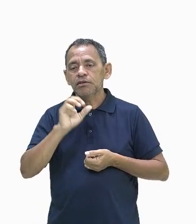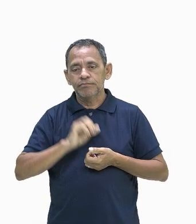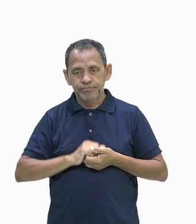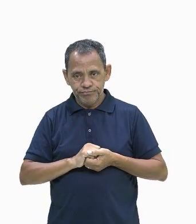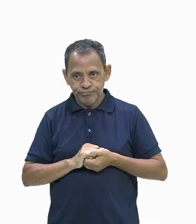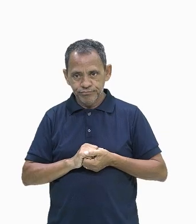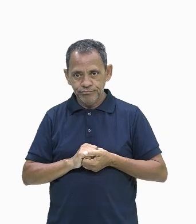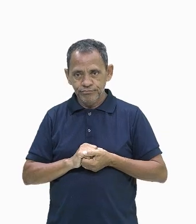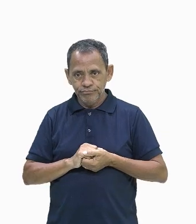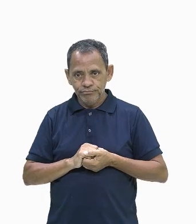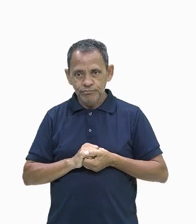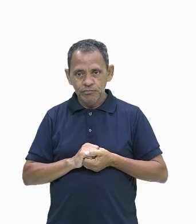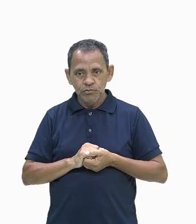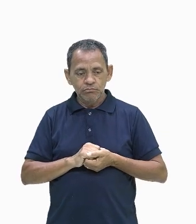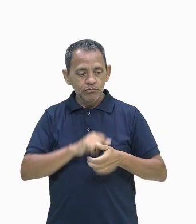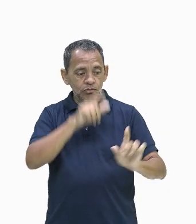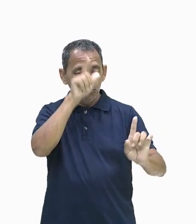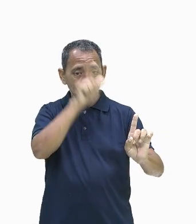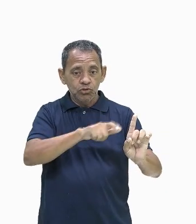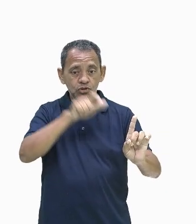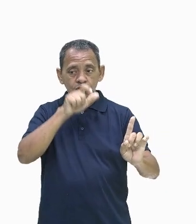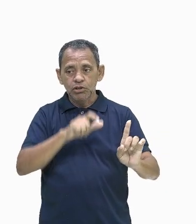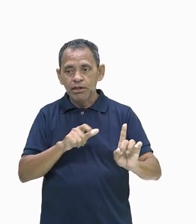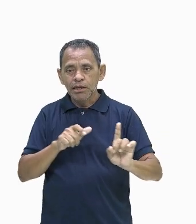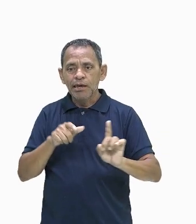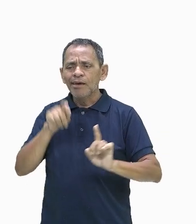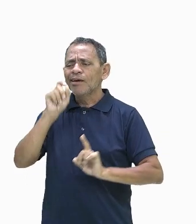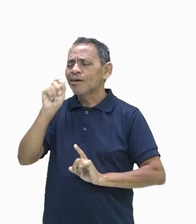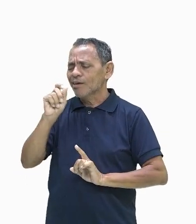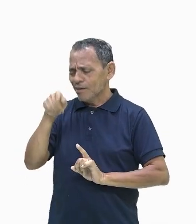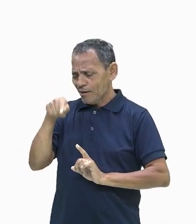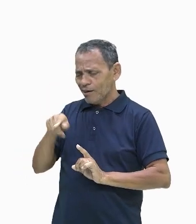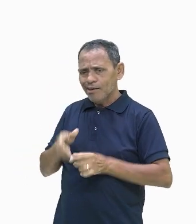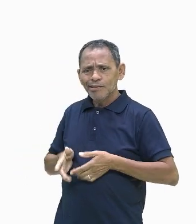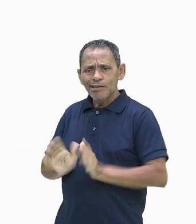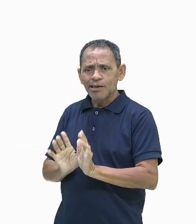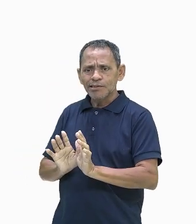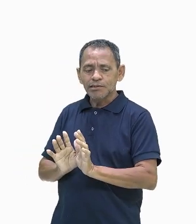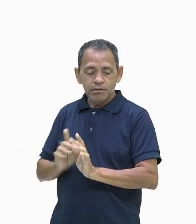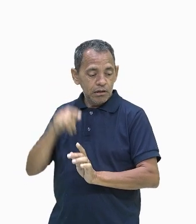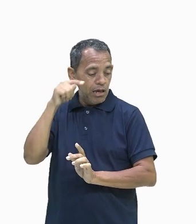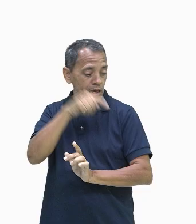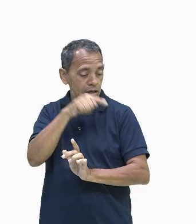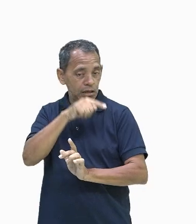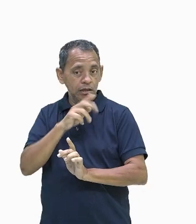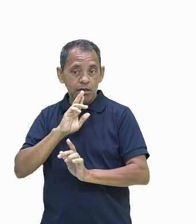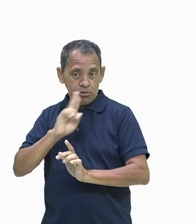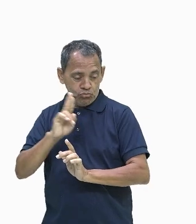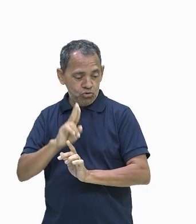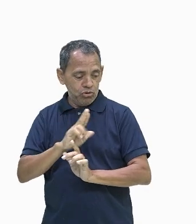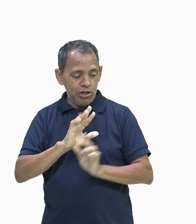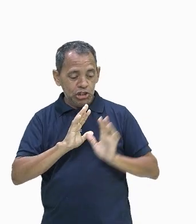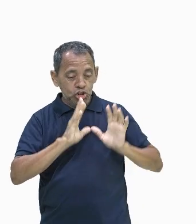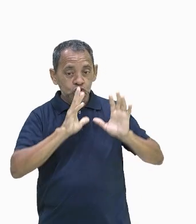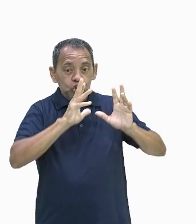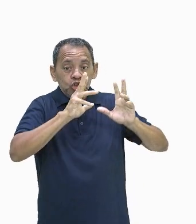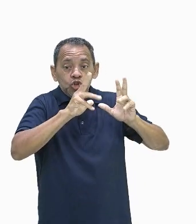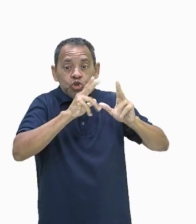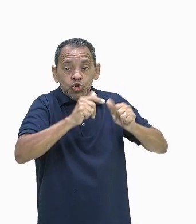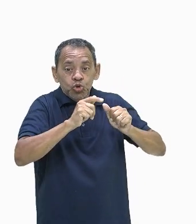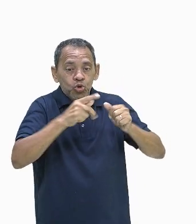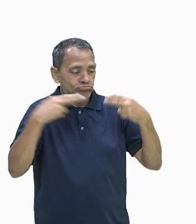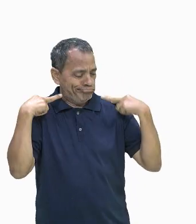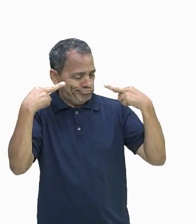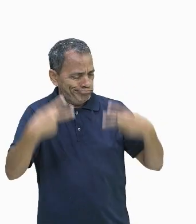pergunta feita é o meu sujeito. No caso, quem nascem? Todos os seres humanos, certo? Então, esse é o meu sujeito